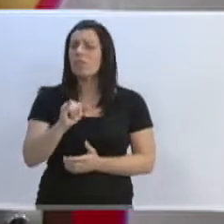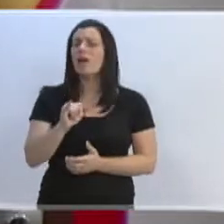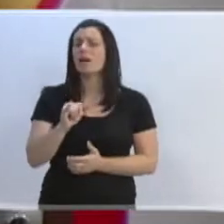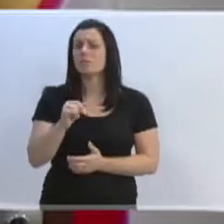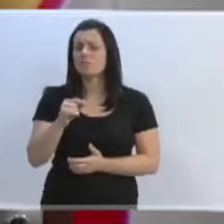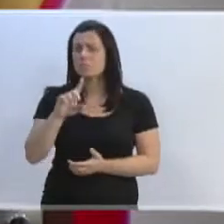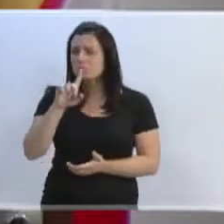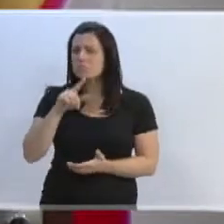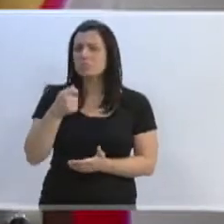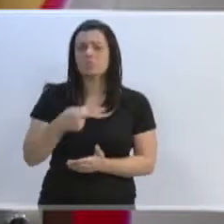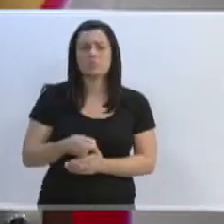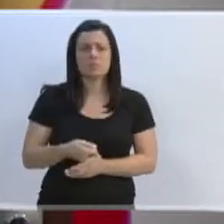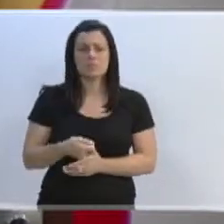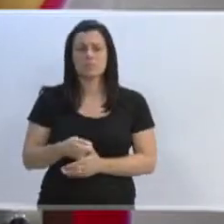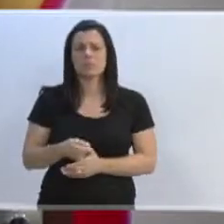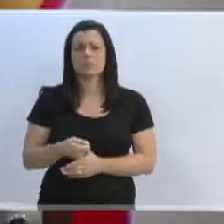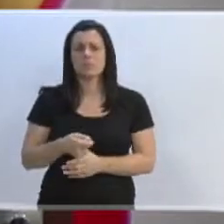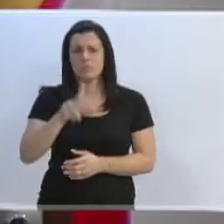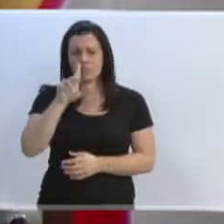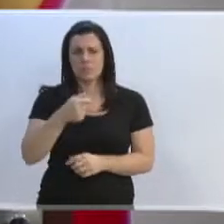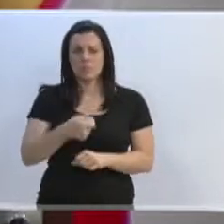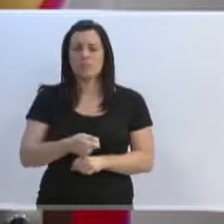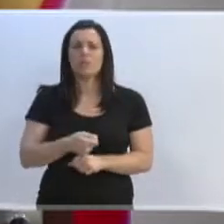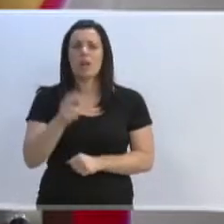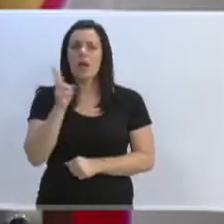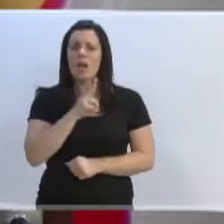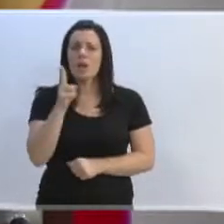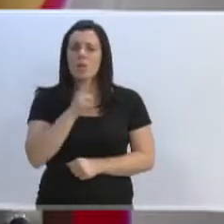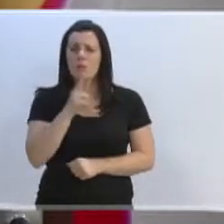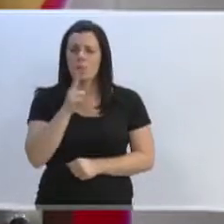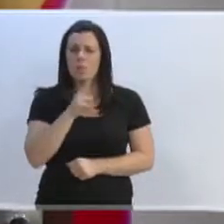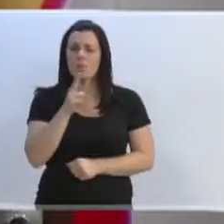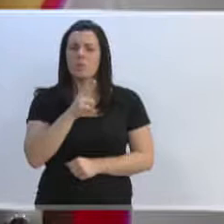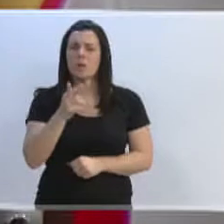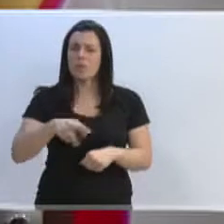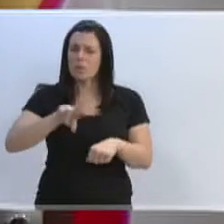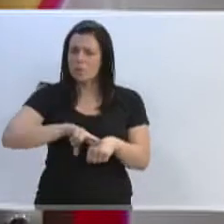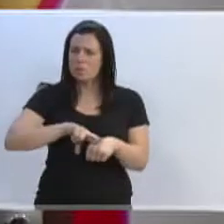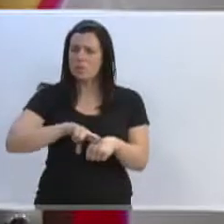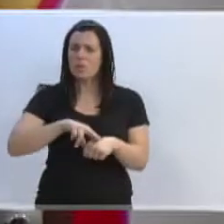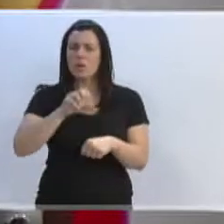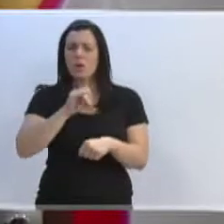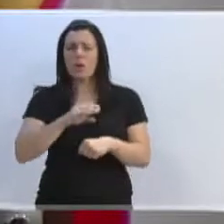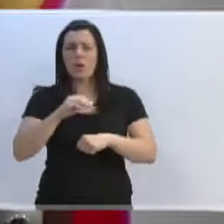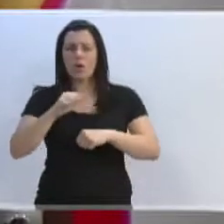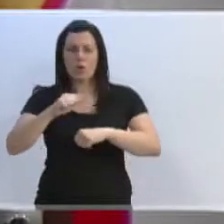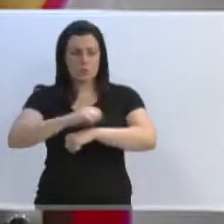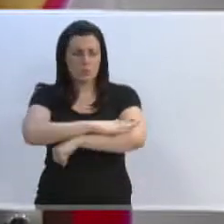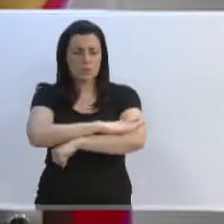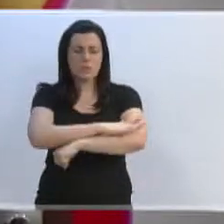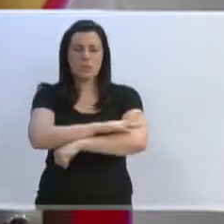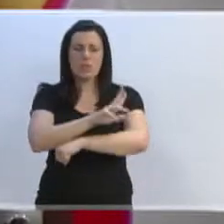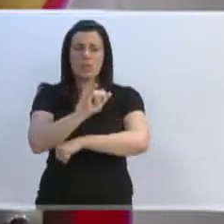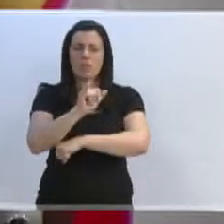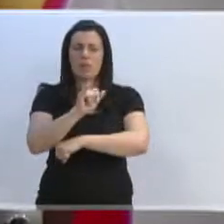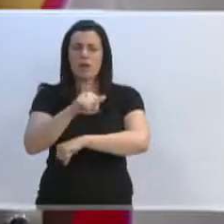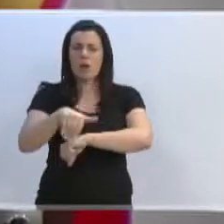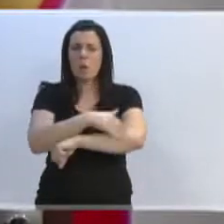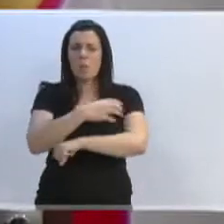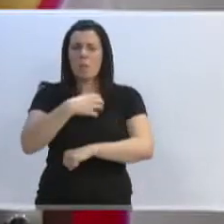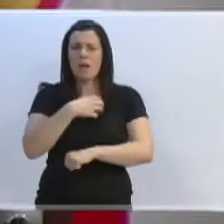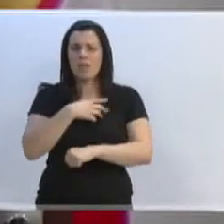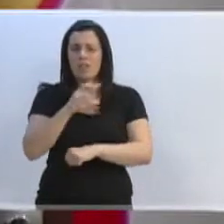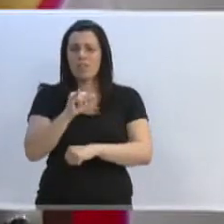que será feito, se recuperação emergencial ou substituição do asfalto em alguns trechos da rua Bahia mais